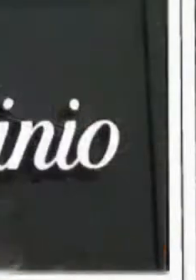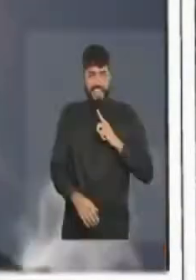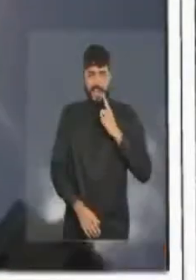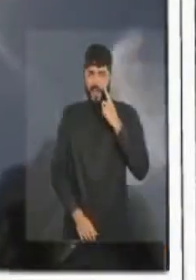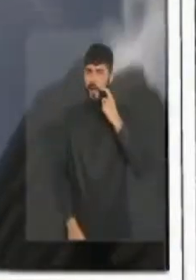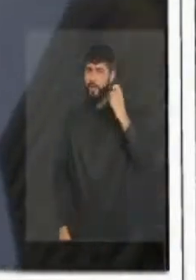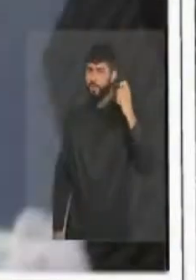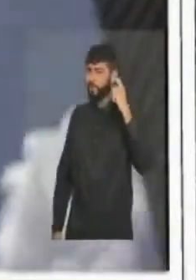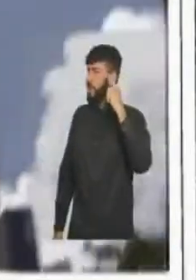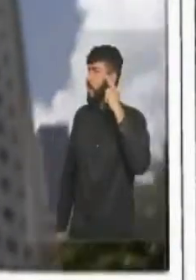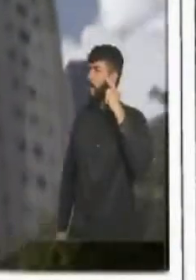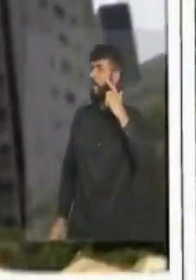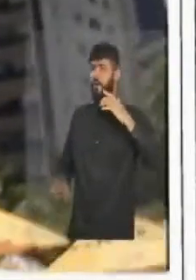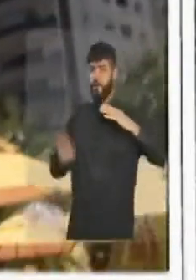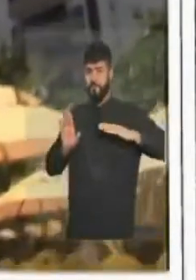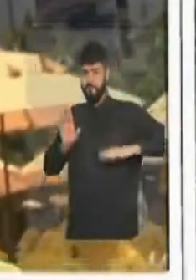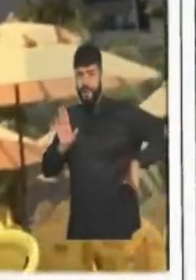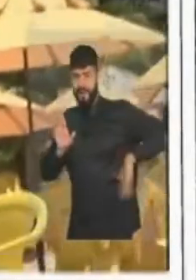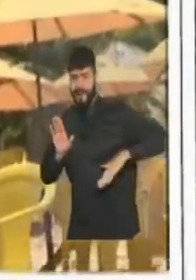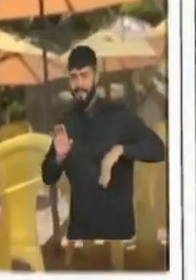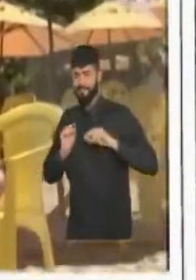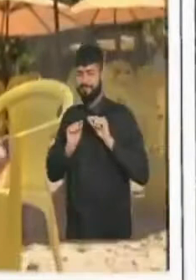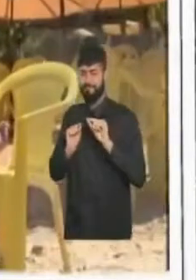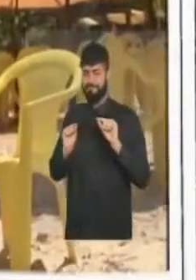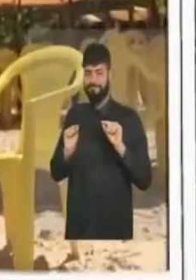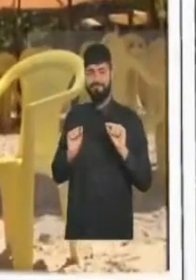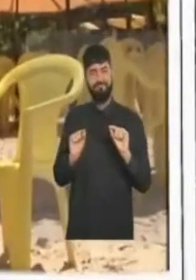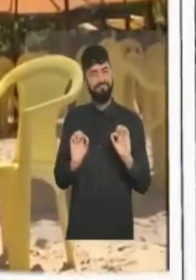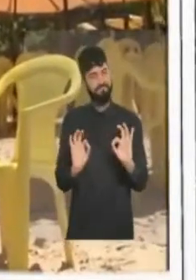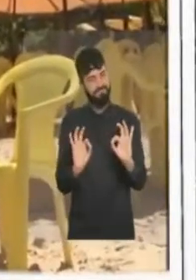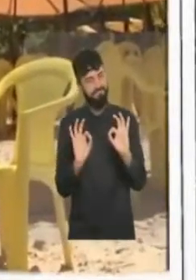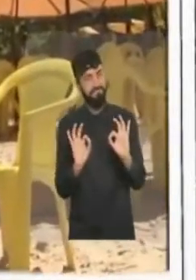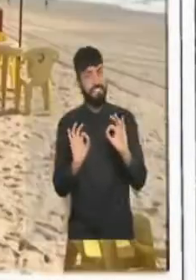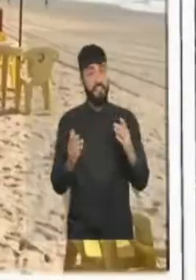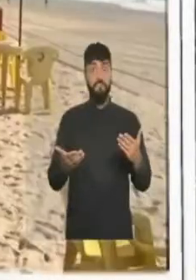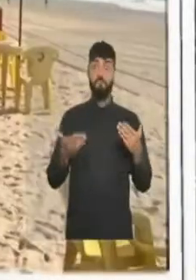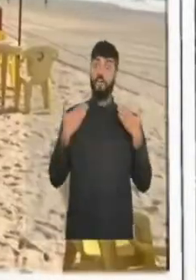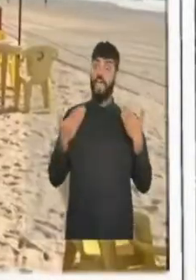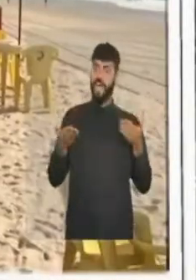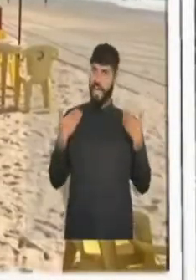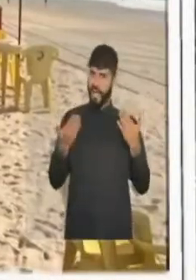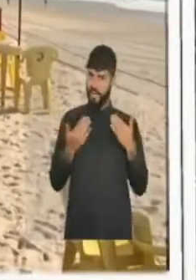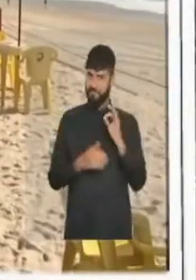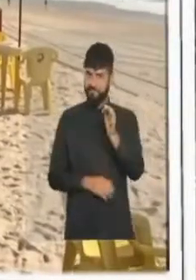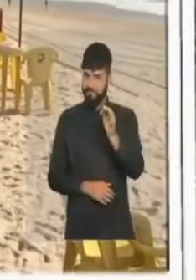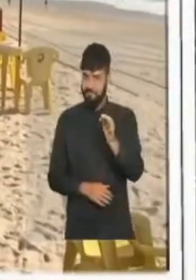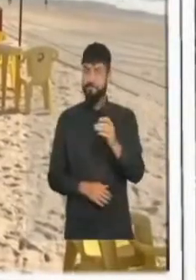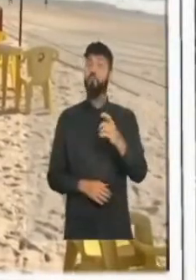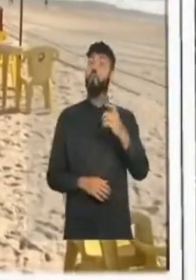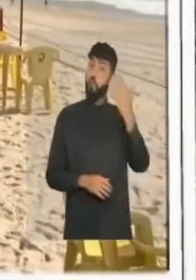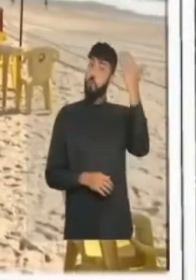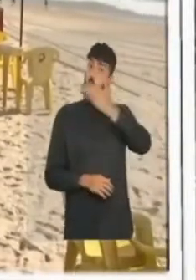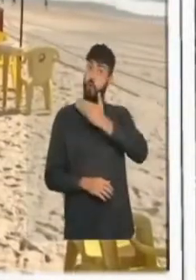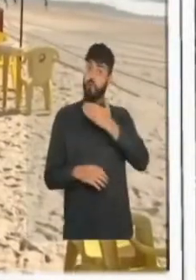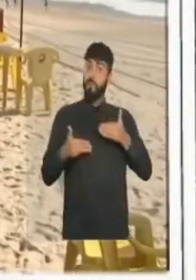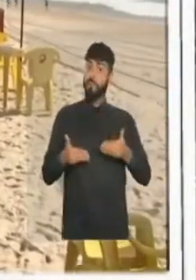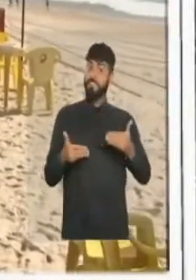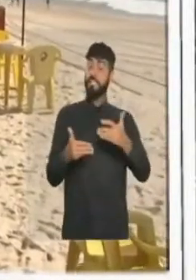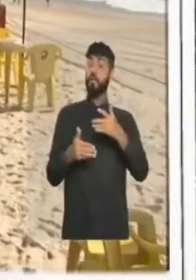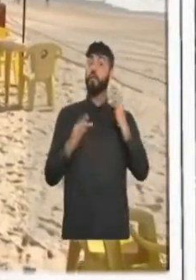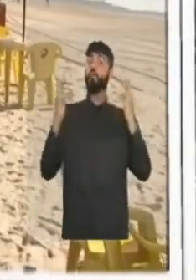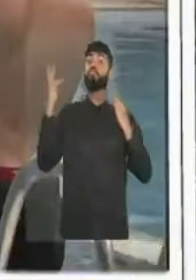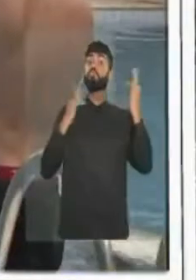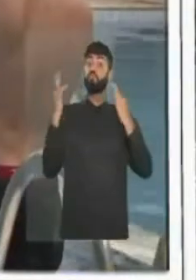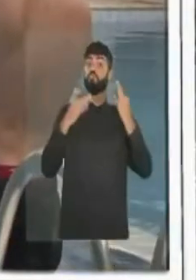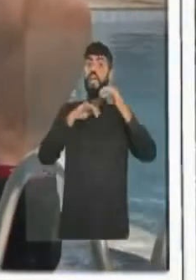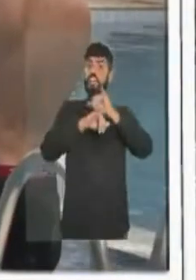3857-0999. Pois é, agora vamos falar um pouquinho do setor hoteleiro no Tele Brasil Notícias, né, que inclusive